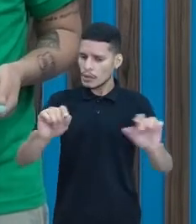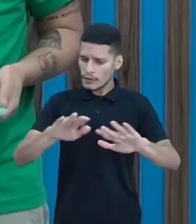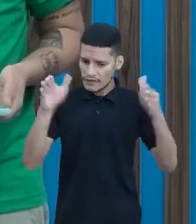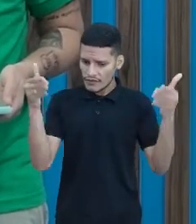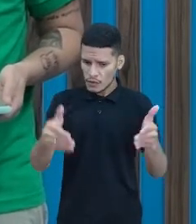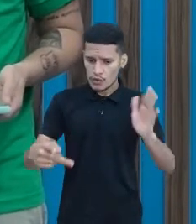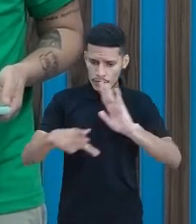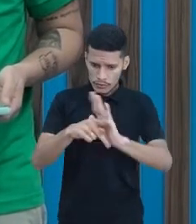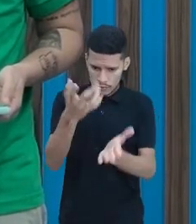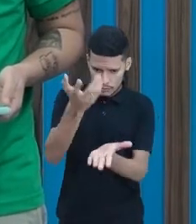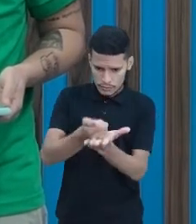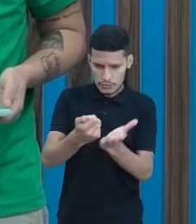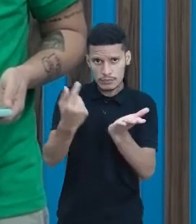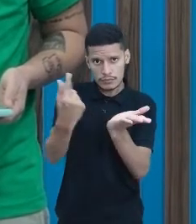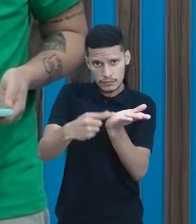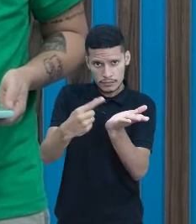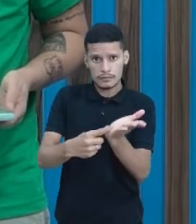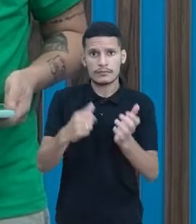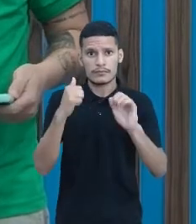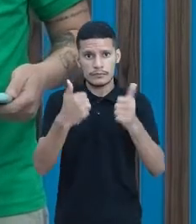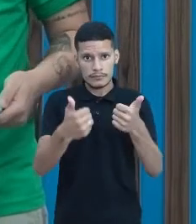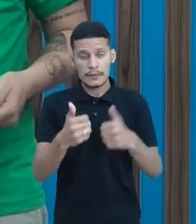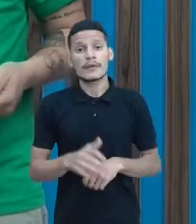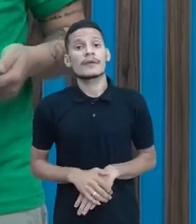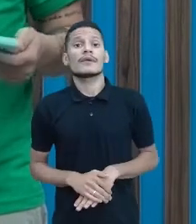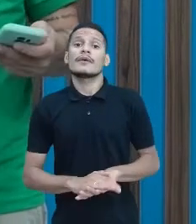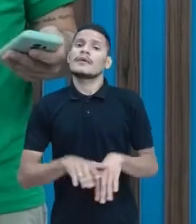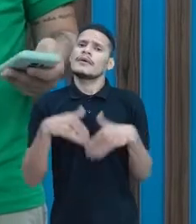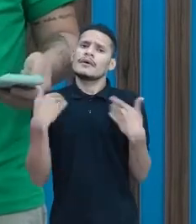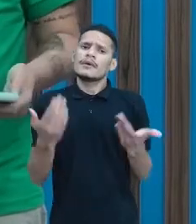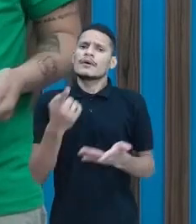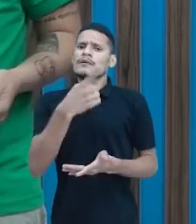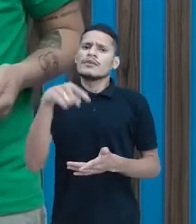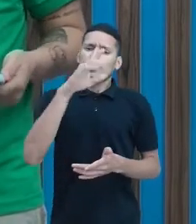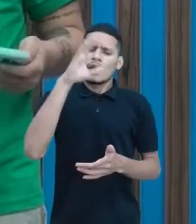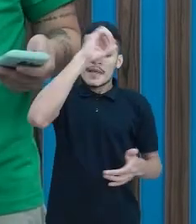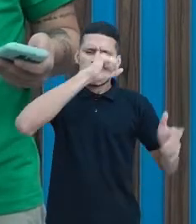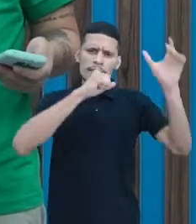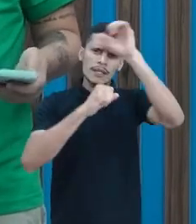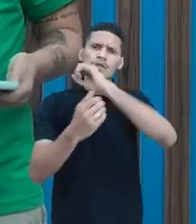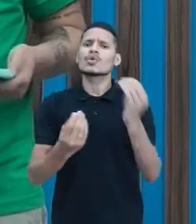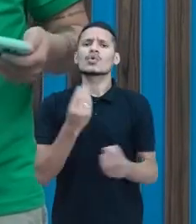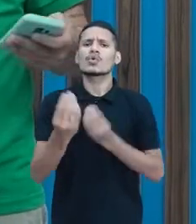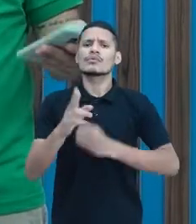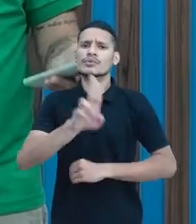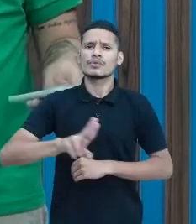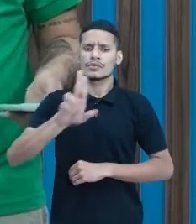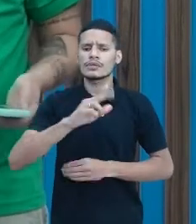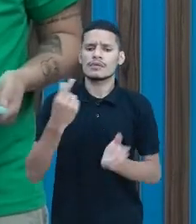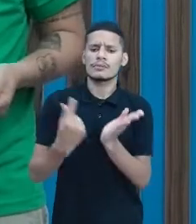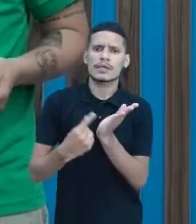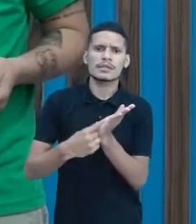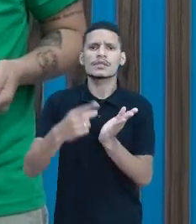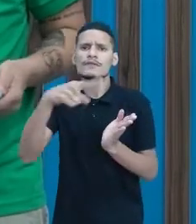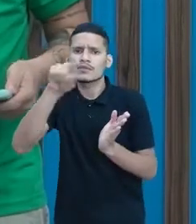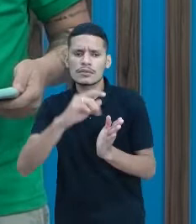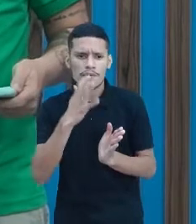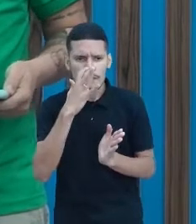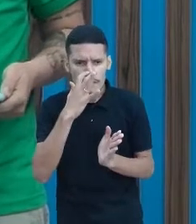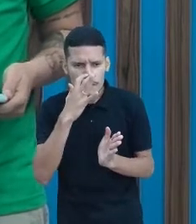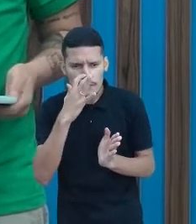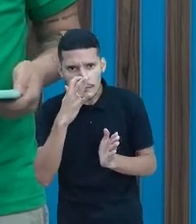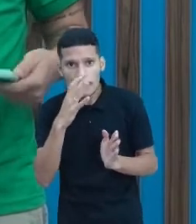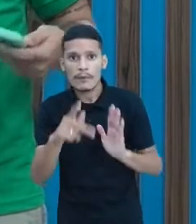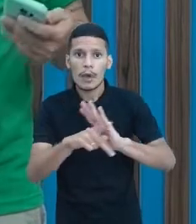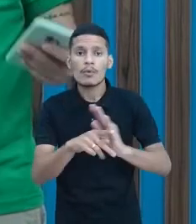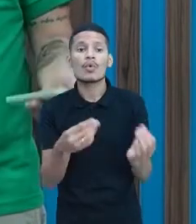para você baixar o aplicativo, tá certo? Então vai aprendendo a mexer no aplicativo, vai olhando lá as funcionalidades, que